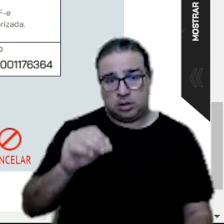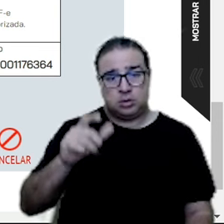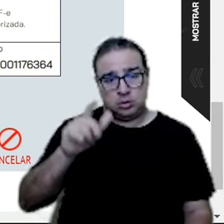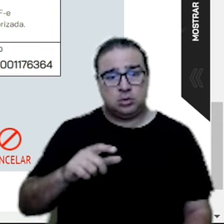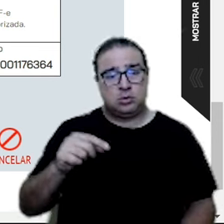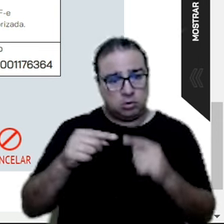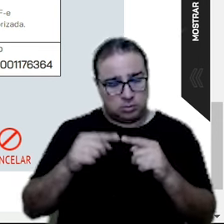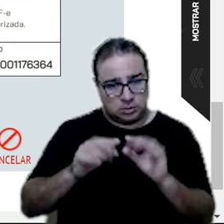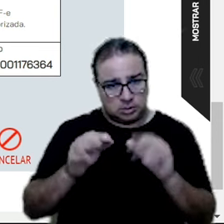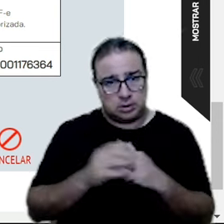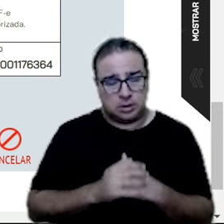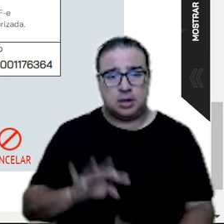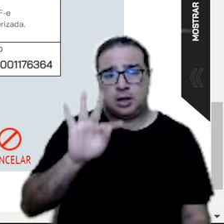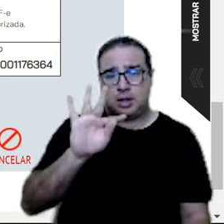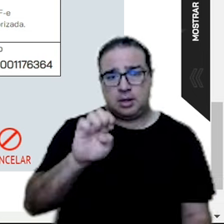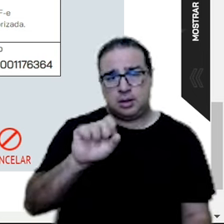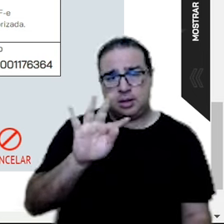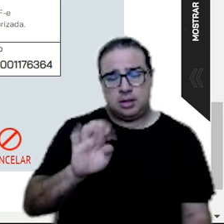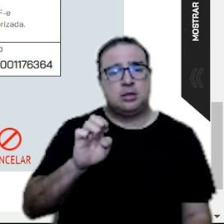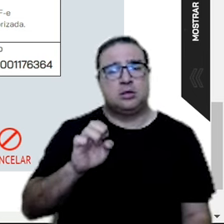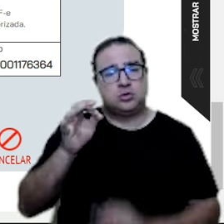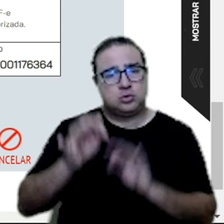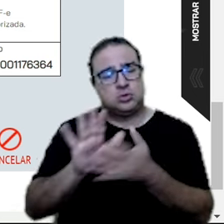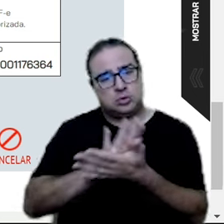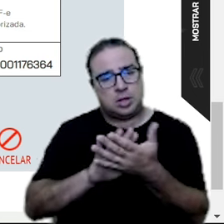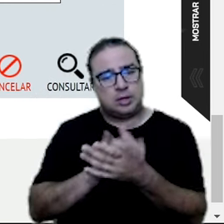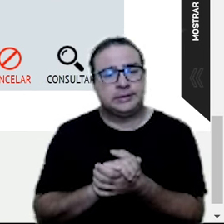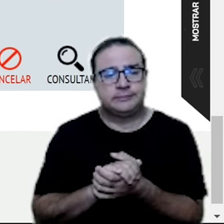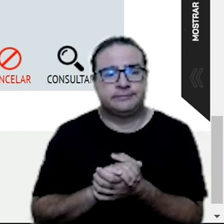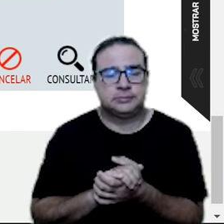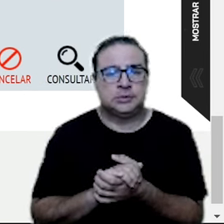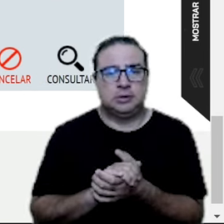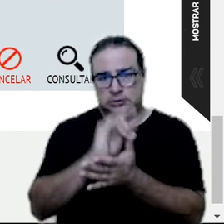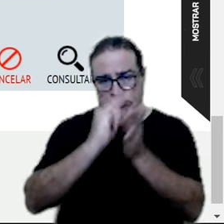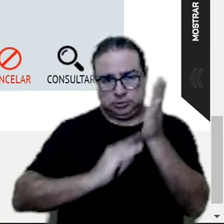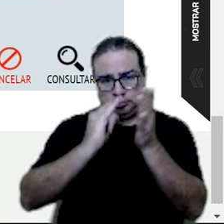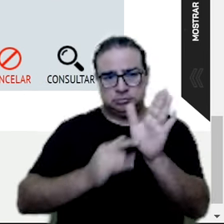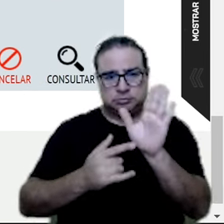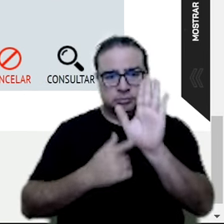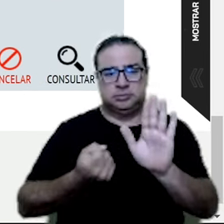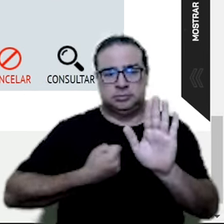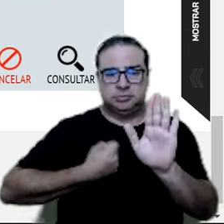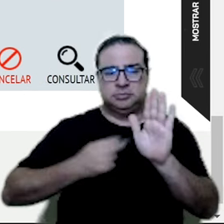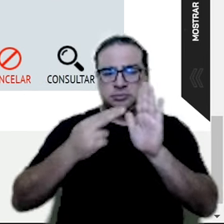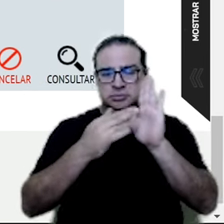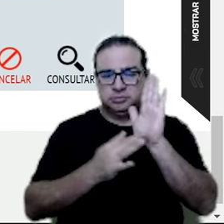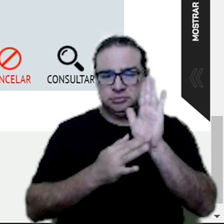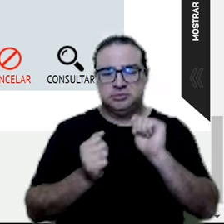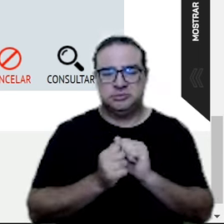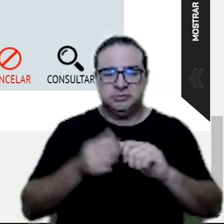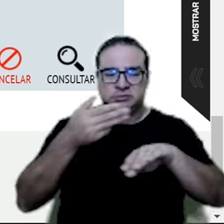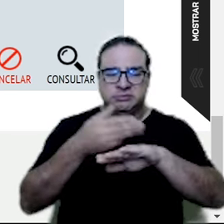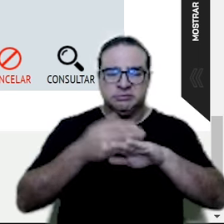emitir em ambiente de homologação que é o teste sem validade jurídica né e o documento ele aparece o número da nota